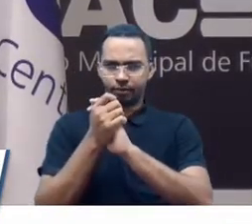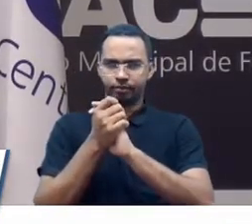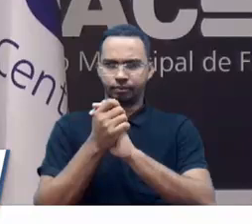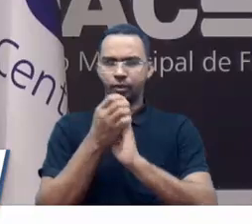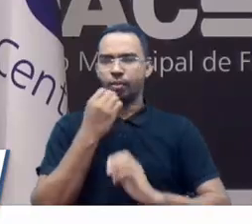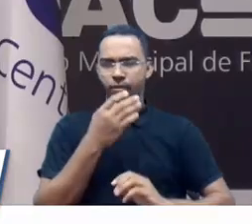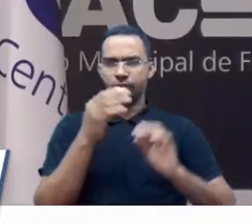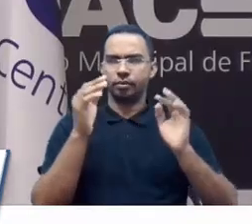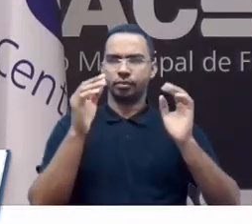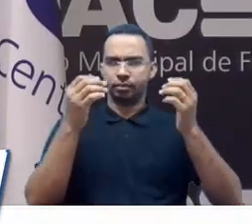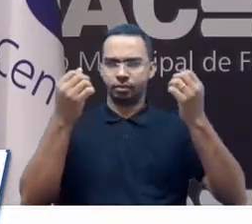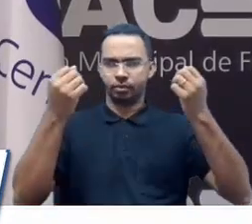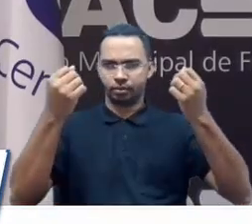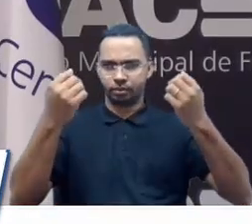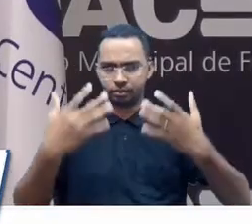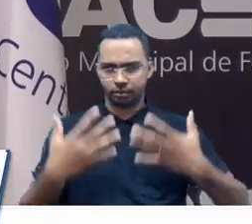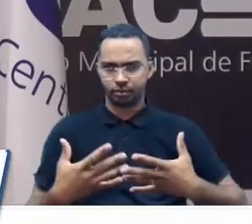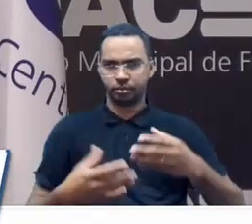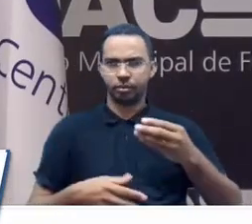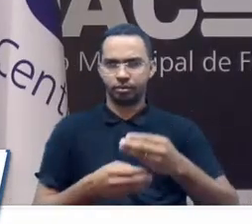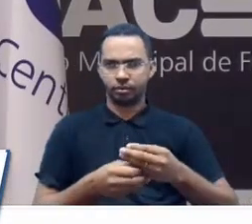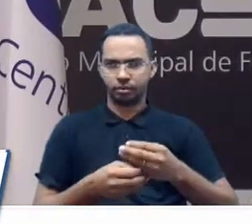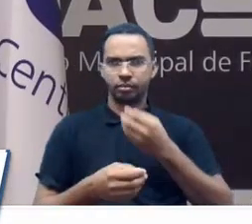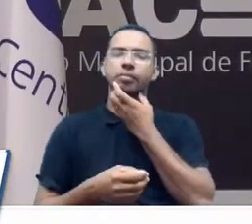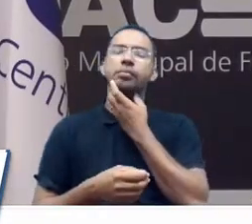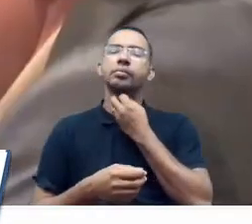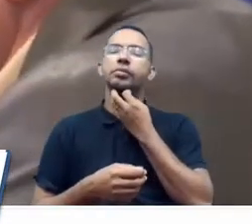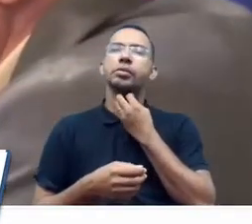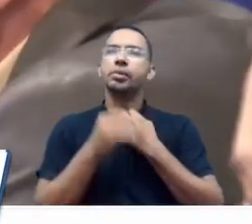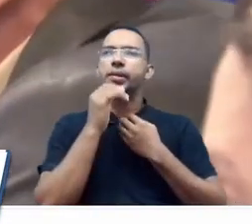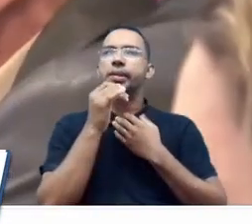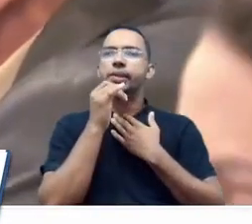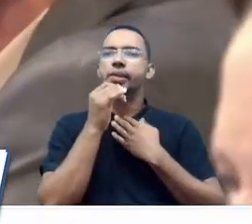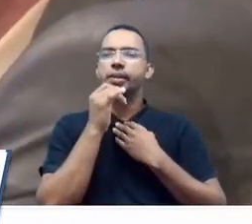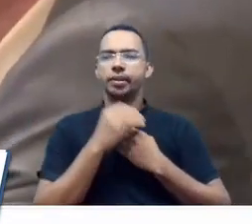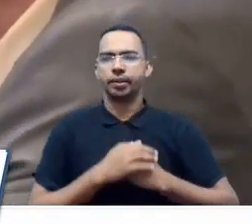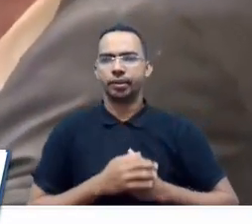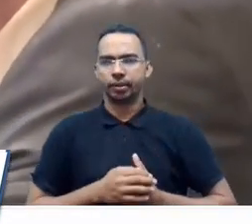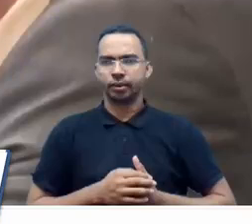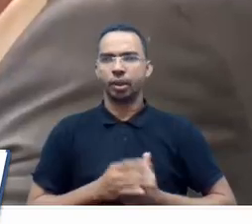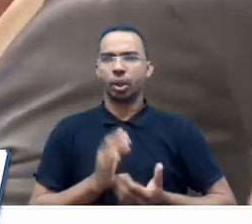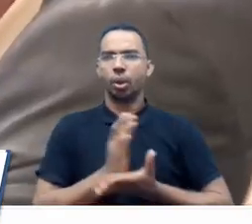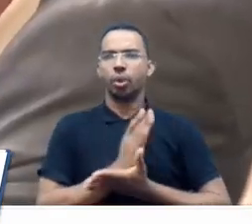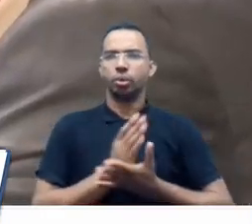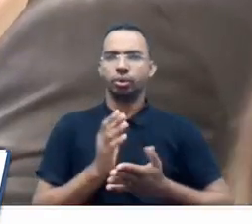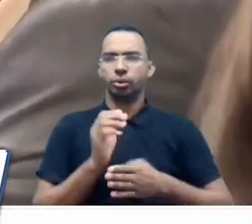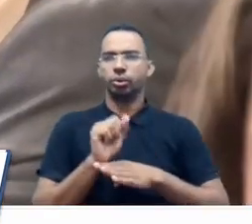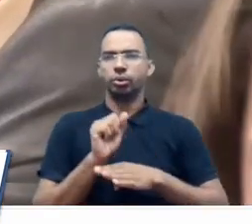nas tuas colocações. Eu vou citar o exemplo de alguns assessores que a